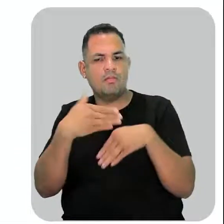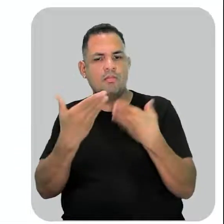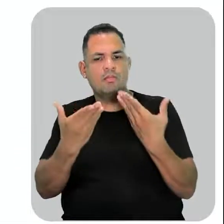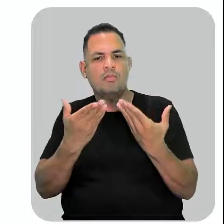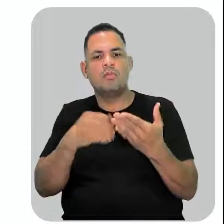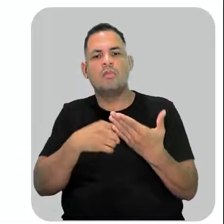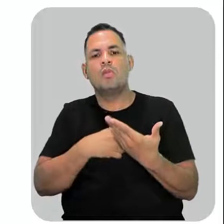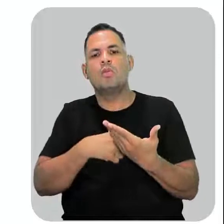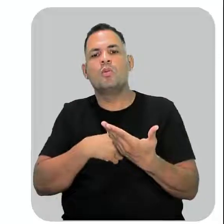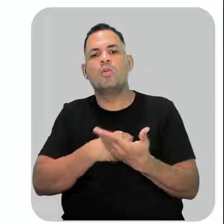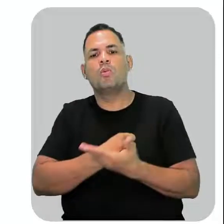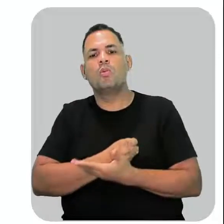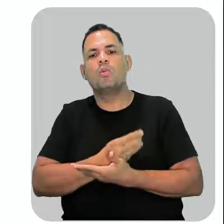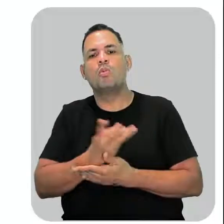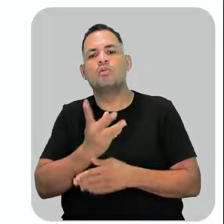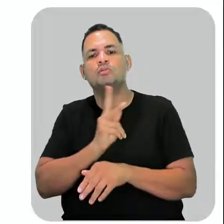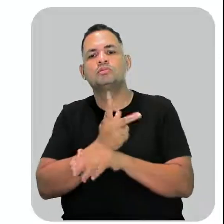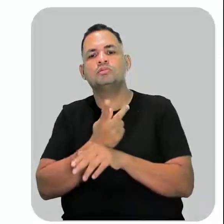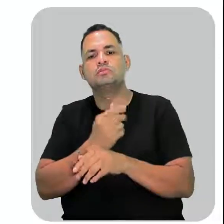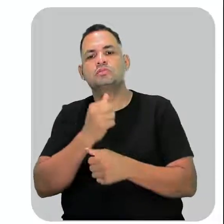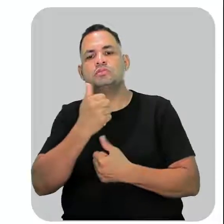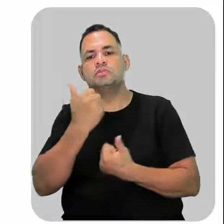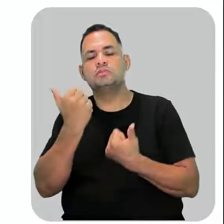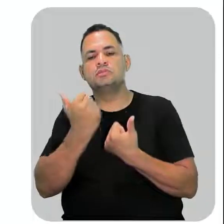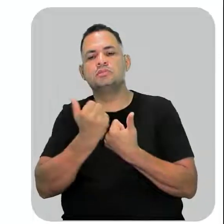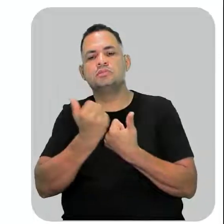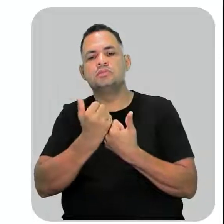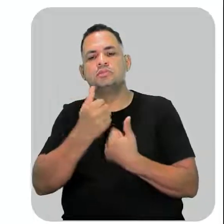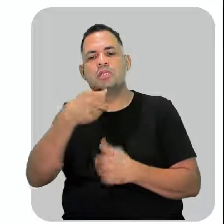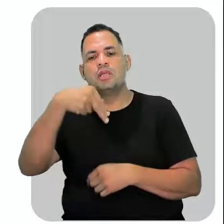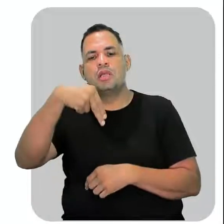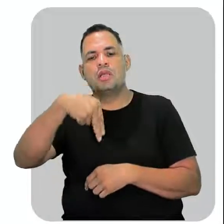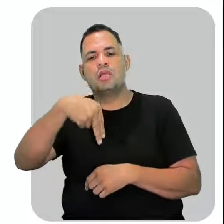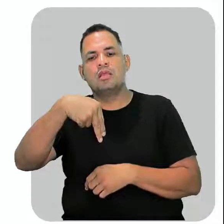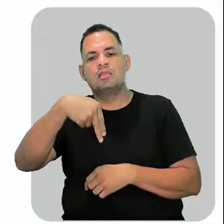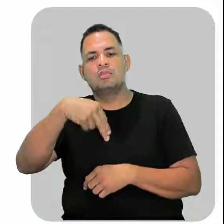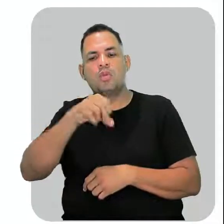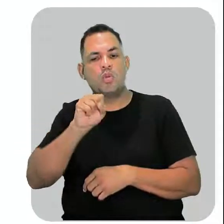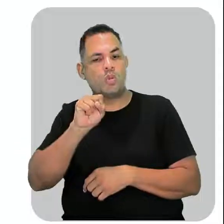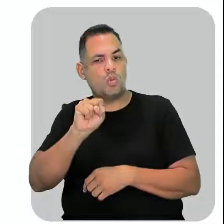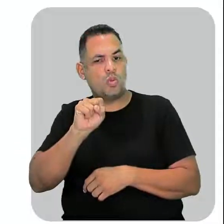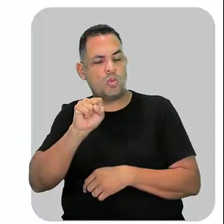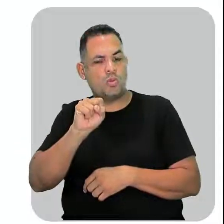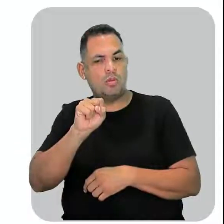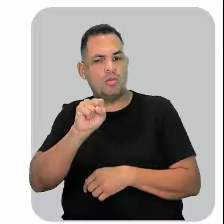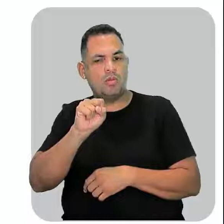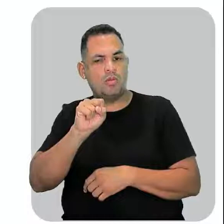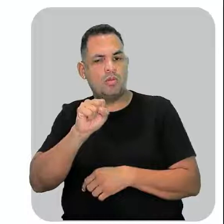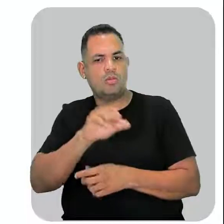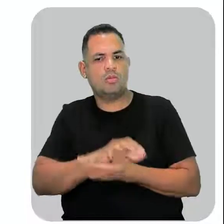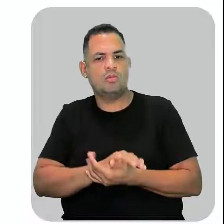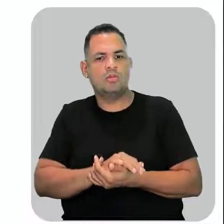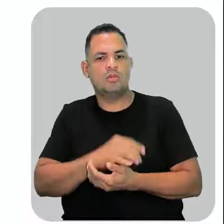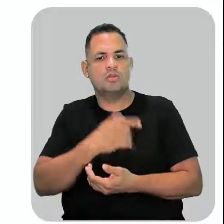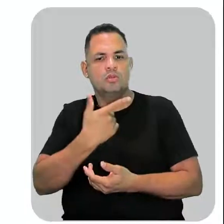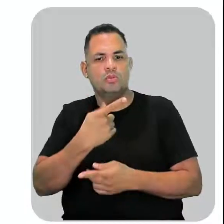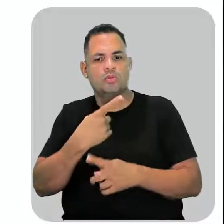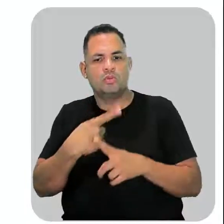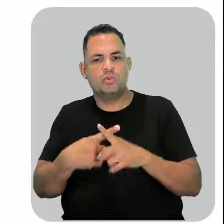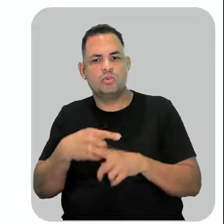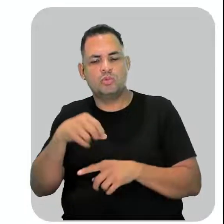quantos hidrogênios eu tenho, eu vou pegar e substituir no lugar de N o número 8. E vai ficar 2